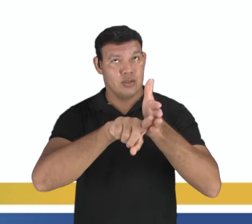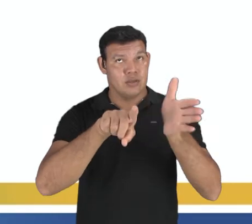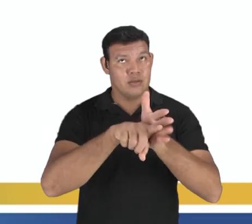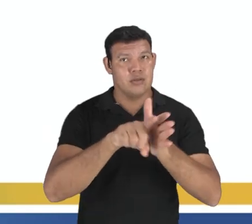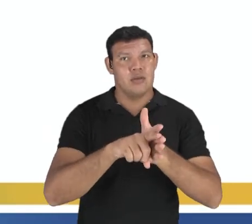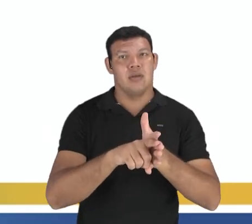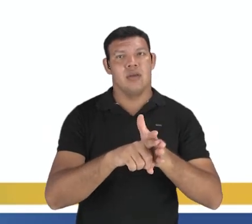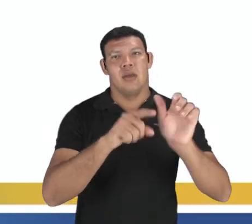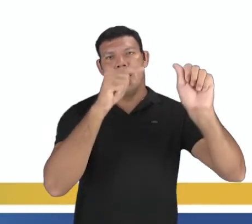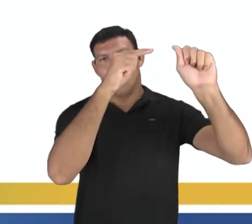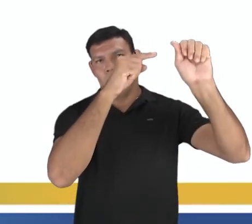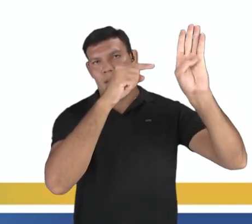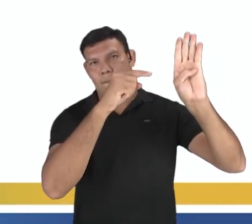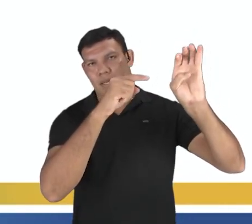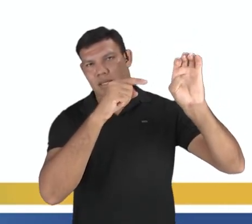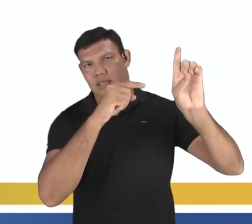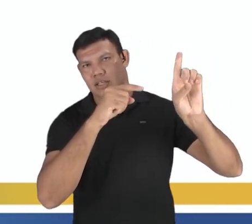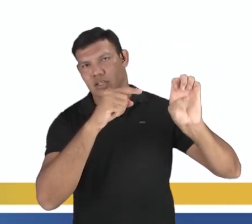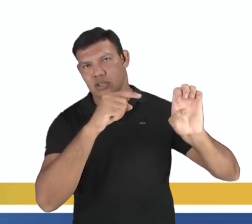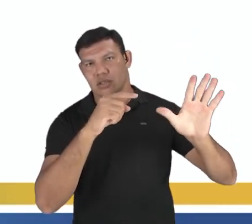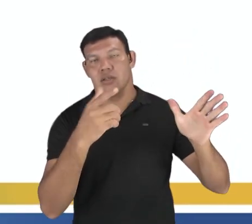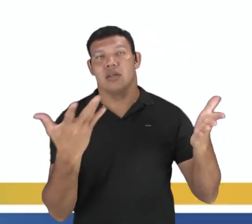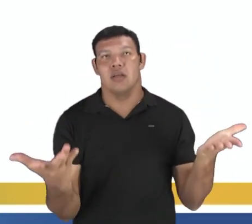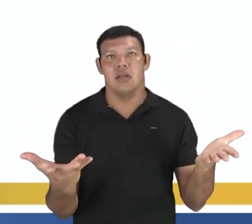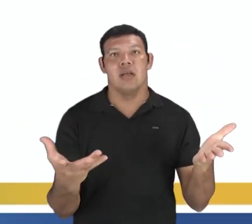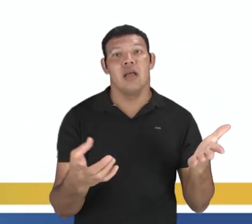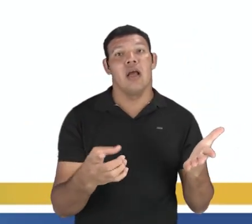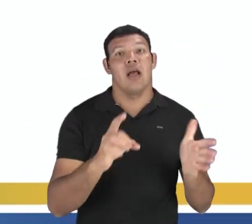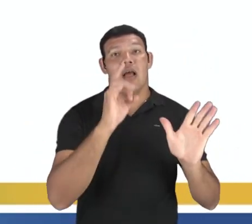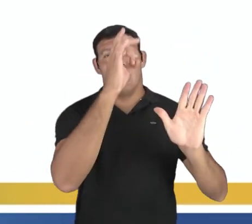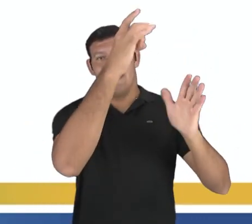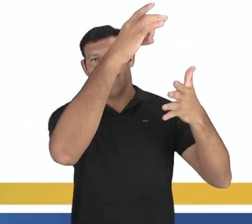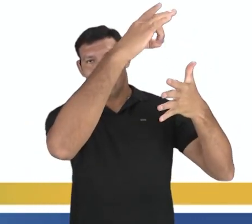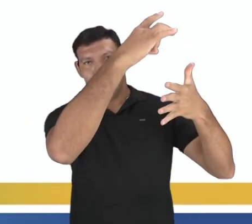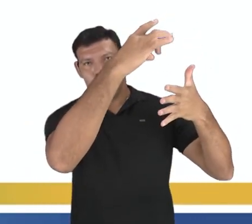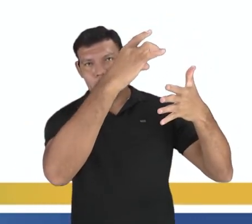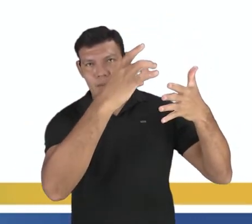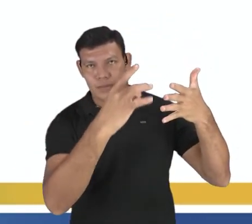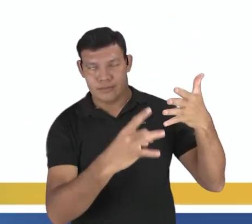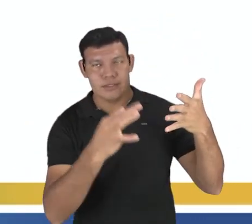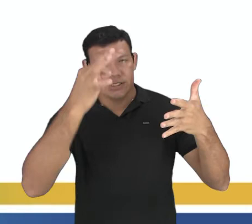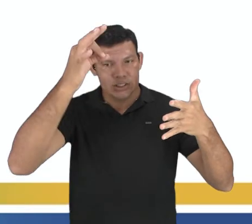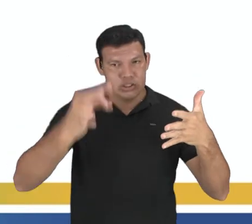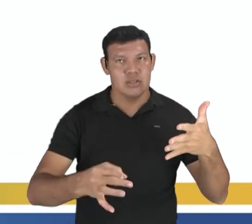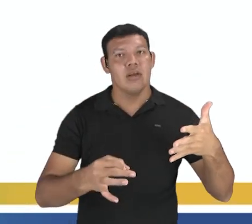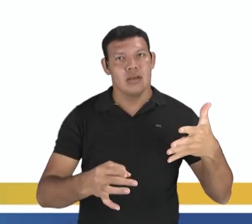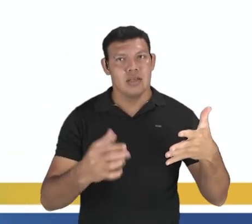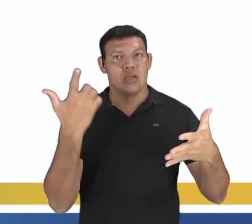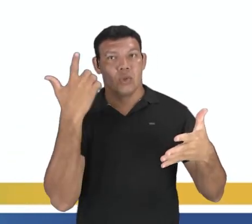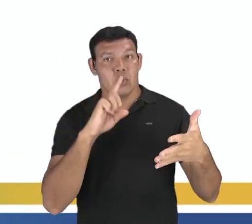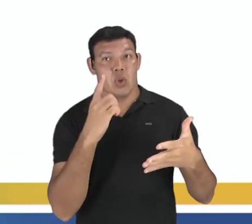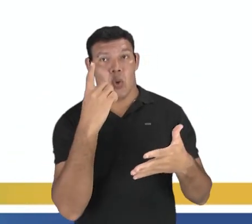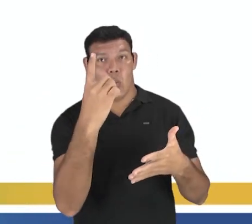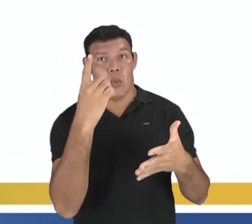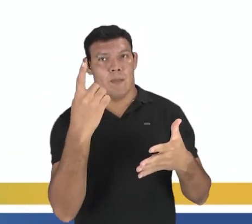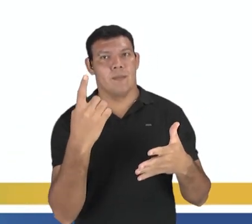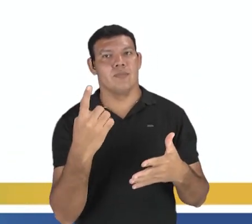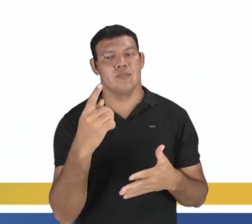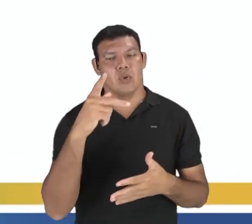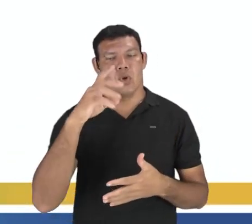de múltipla escolha. A cada questão certa, o aluno ganha 1 ponto, e a cada questão